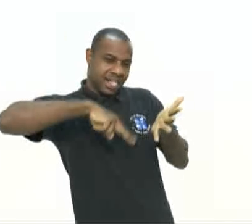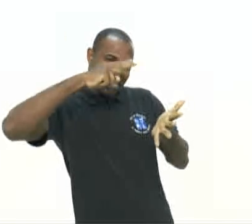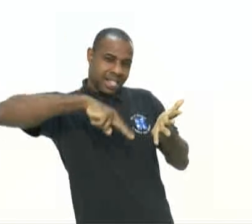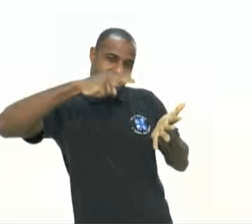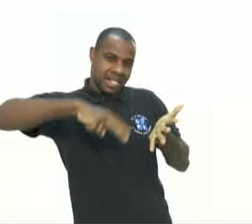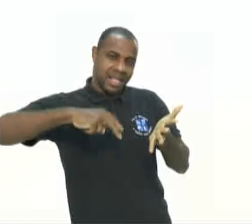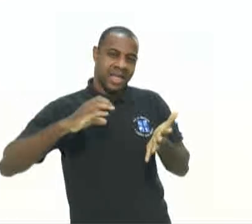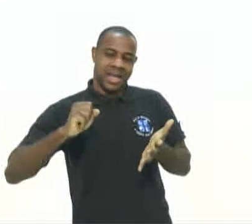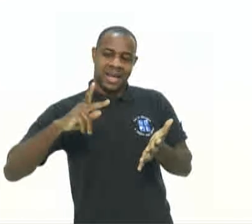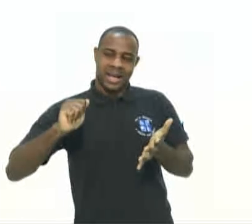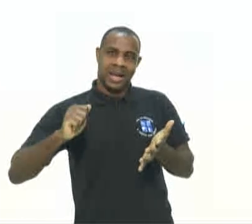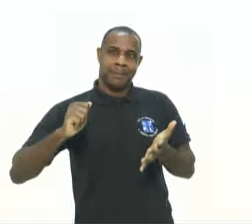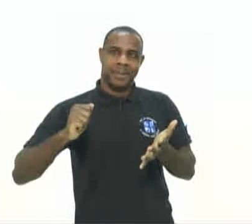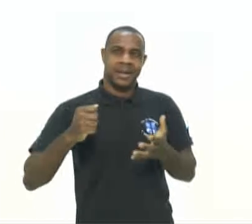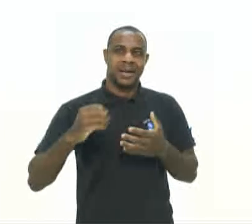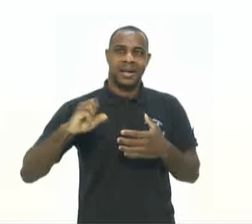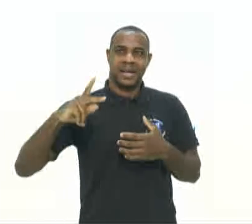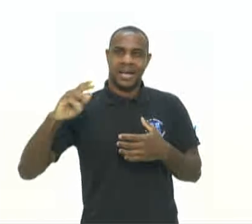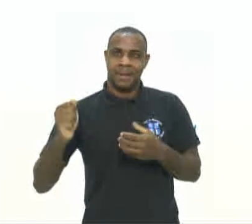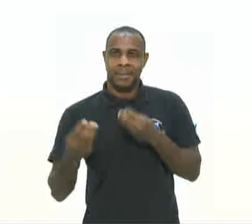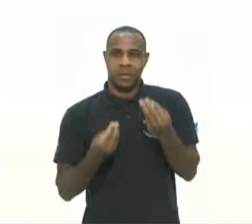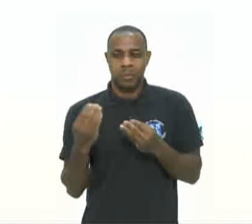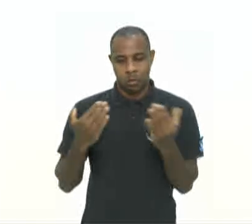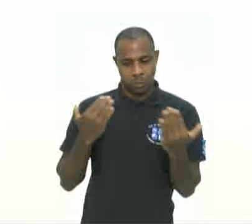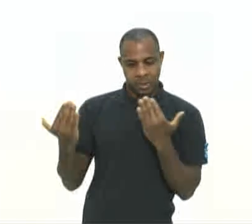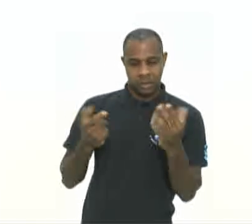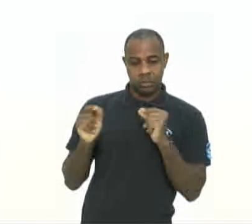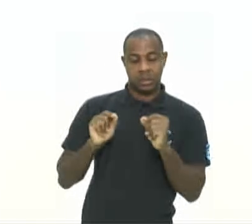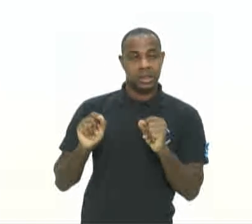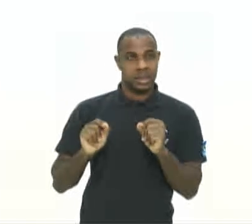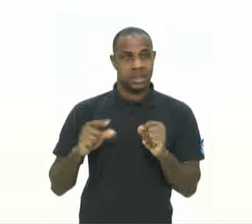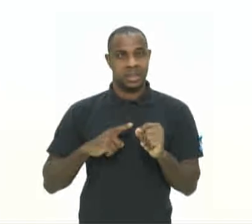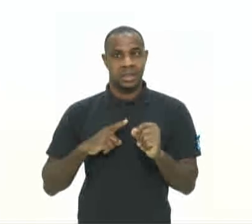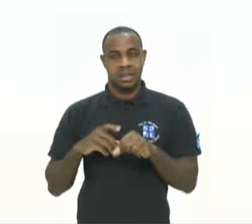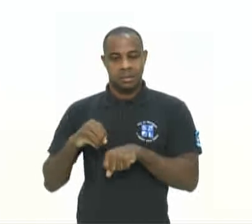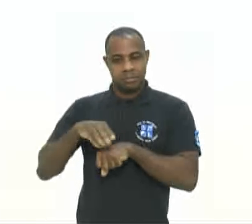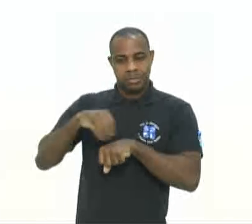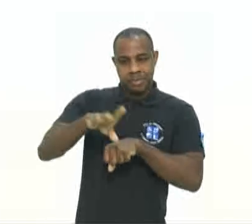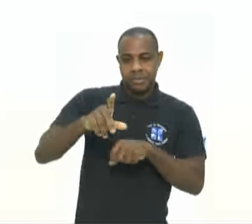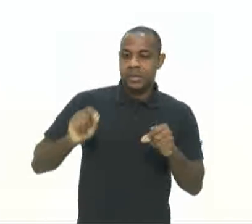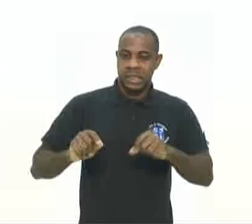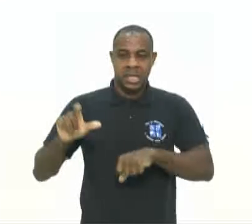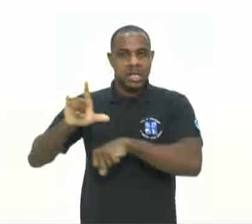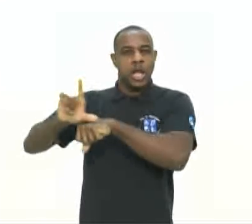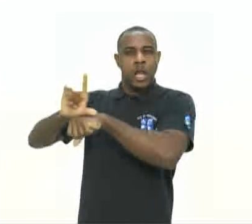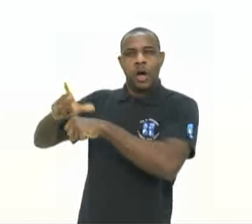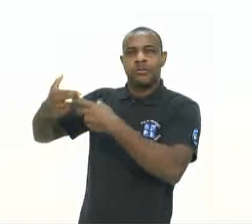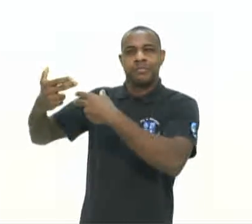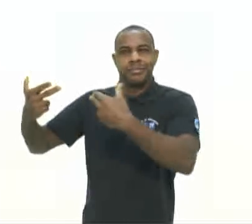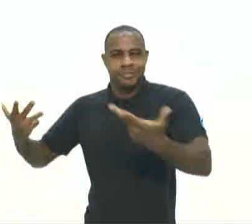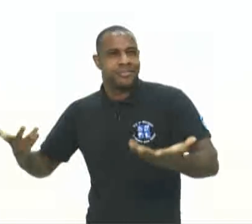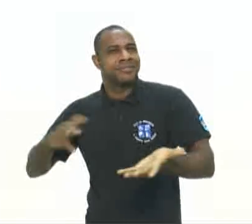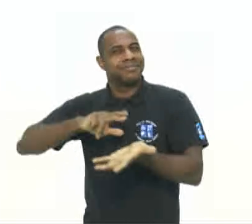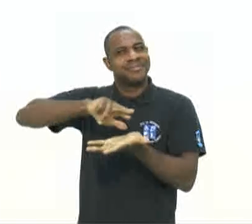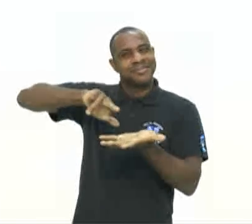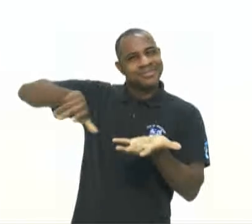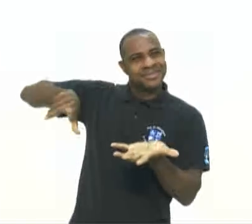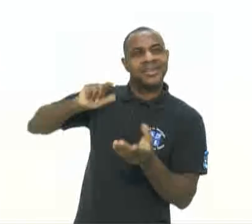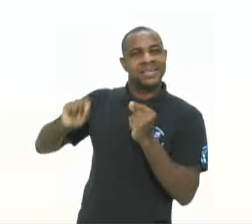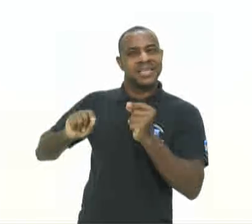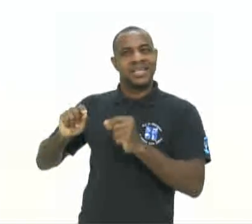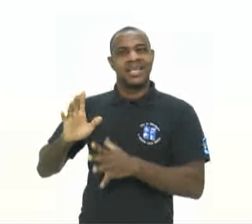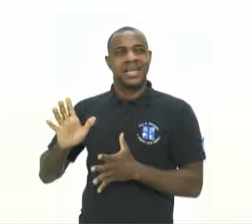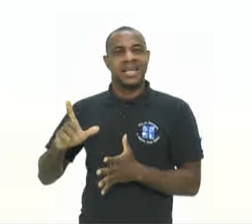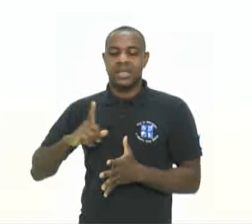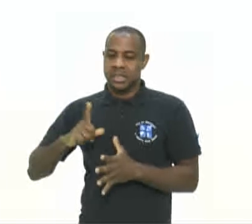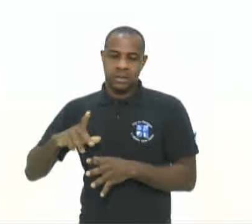uma capa é mais comparável à repartição dos estabelecimentos comerciais e afins, que se encarrega